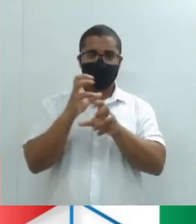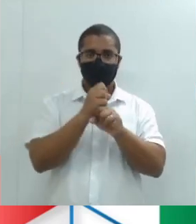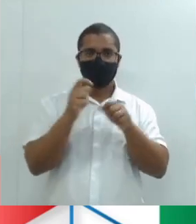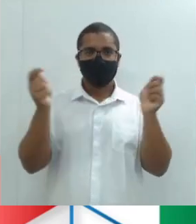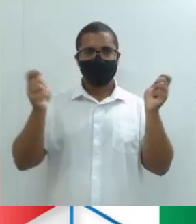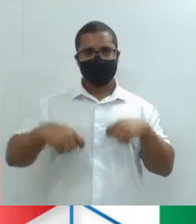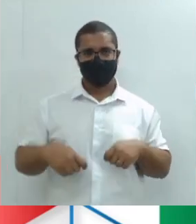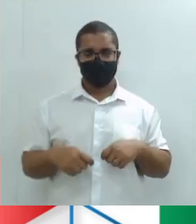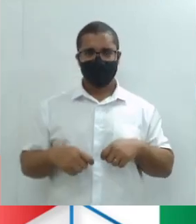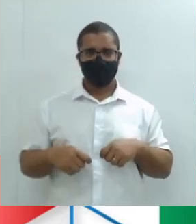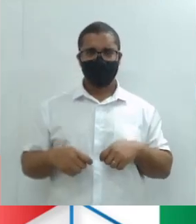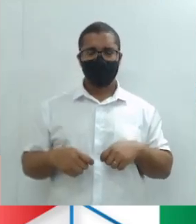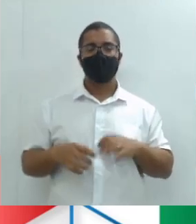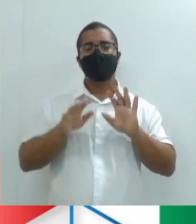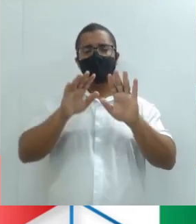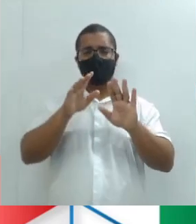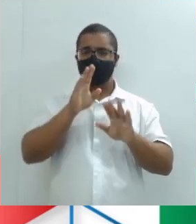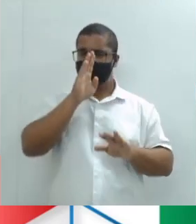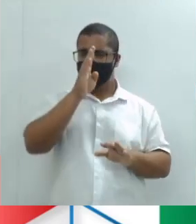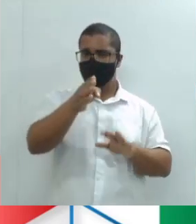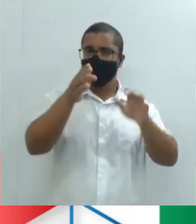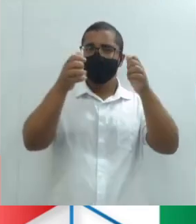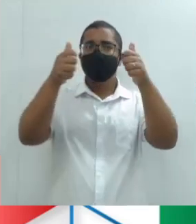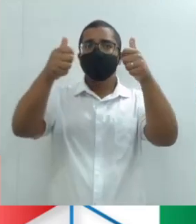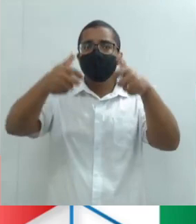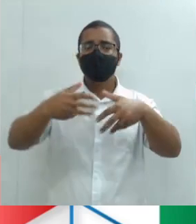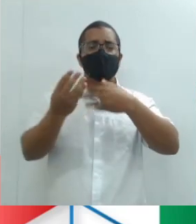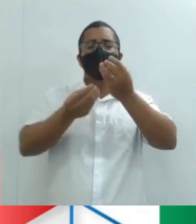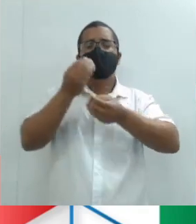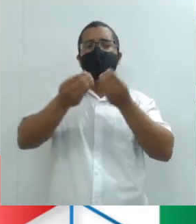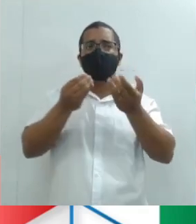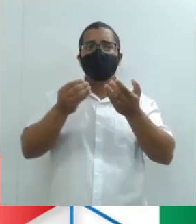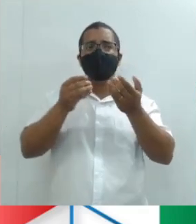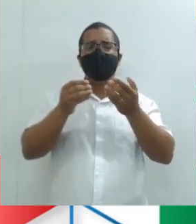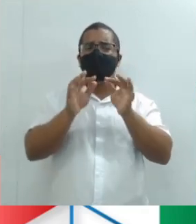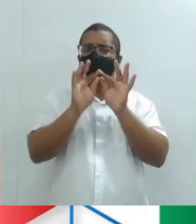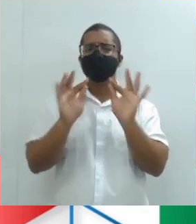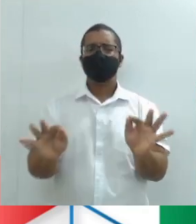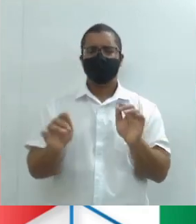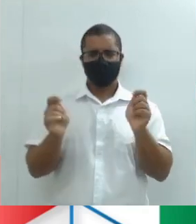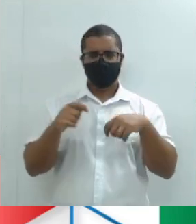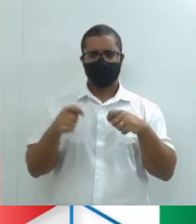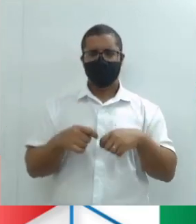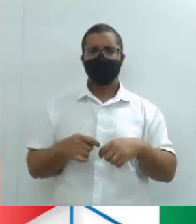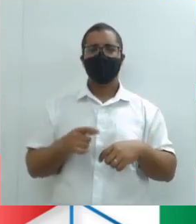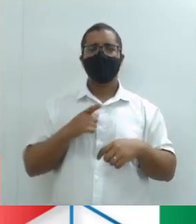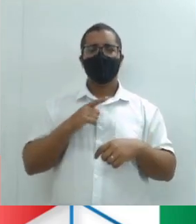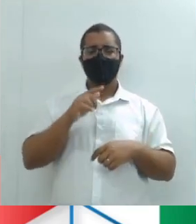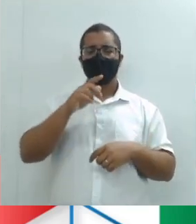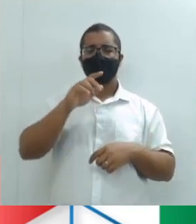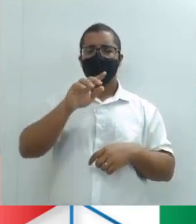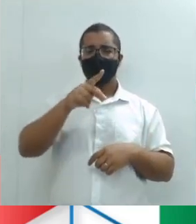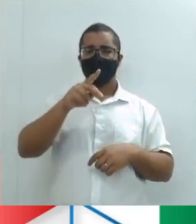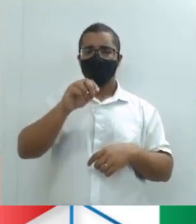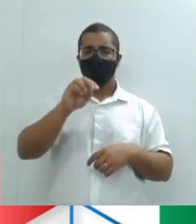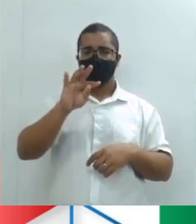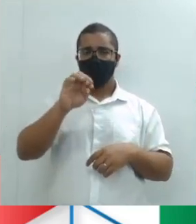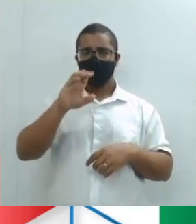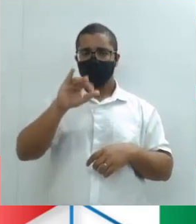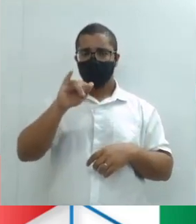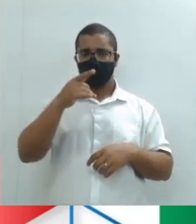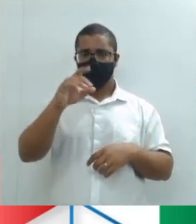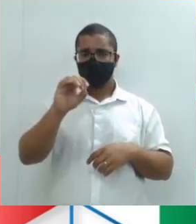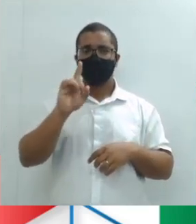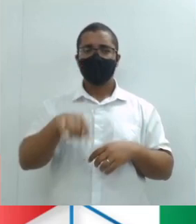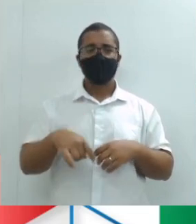vamos direto falar para vocês como que a gente faz isso de uma forma muito simples. A potenciação, ela indica a multiplicação de